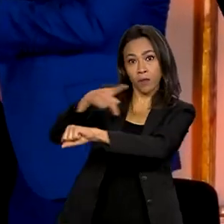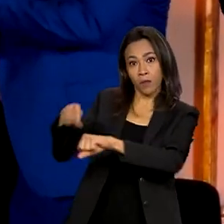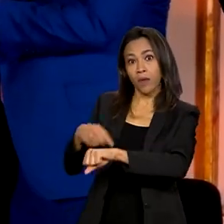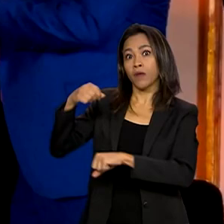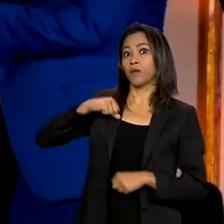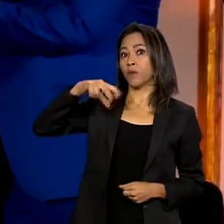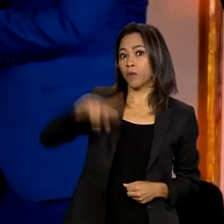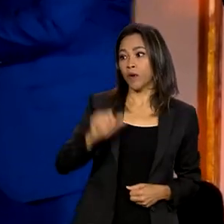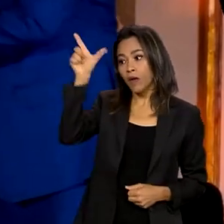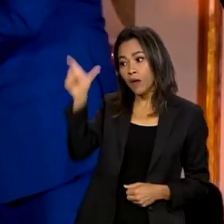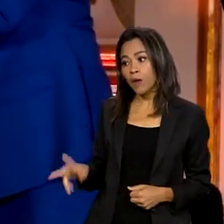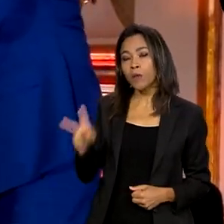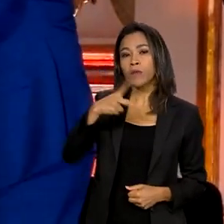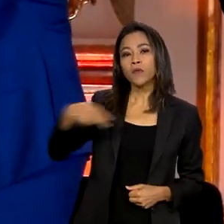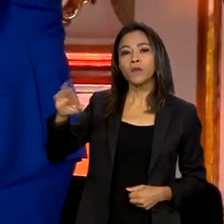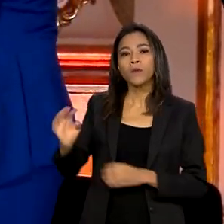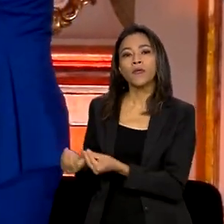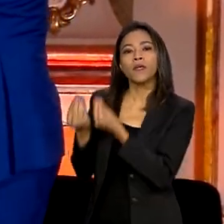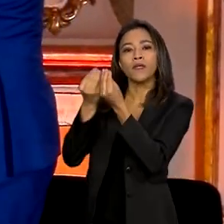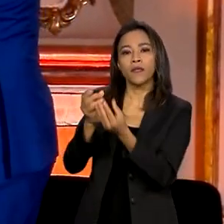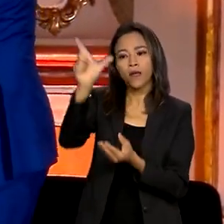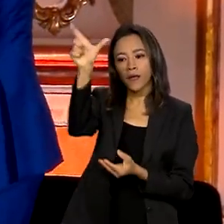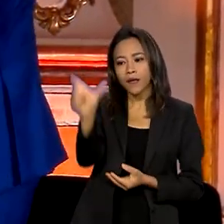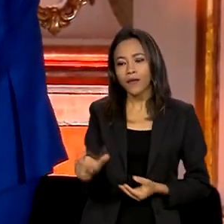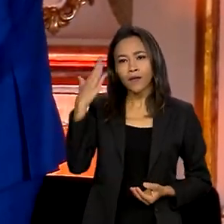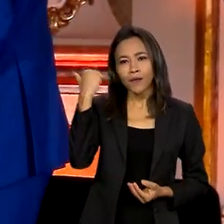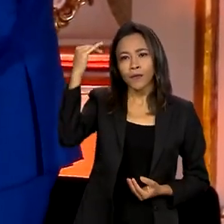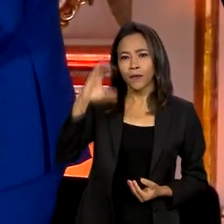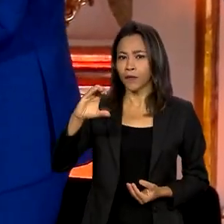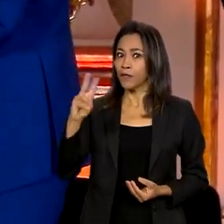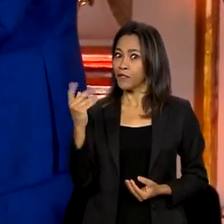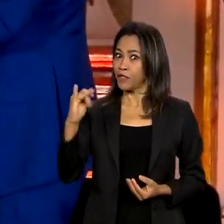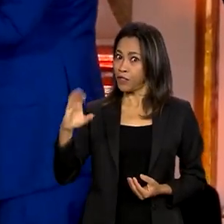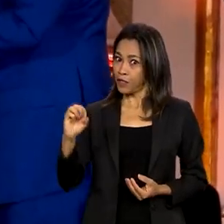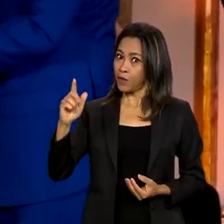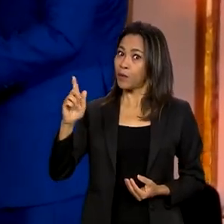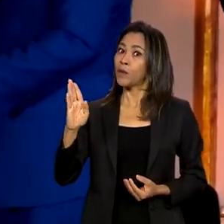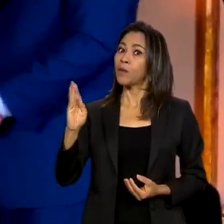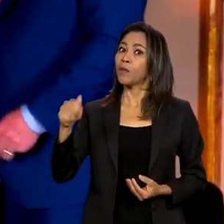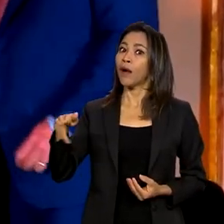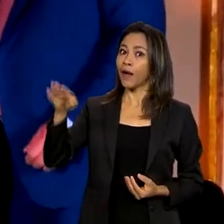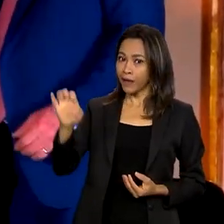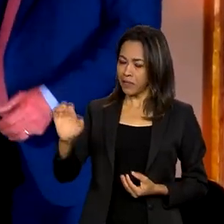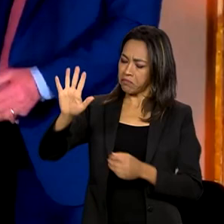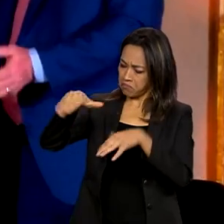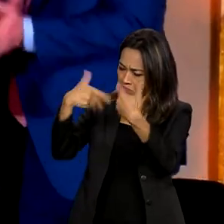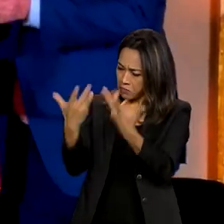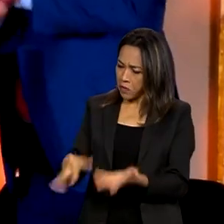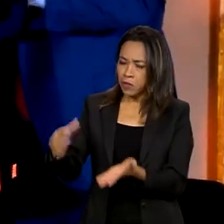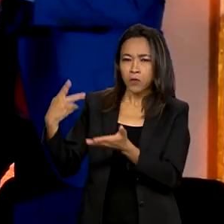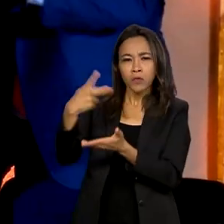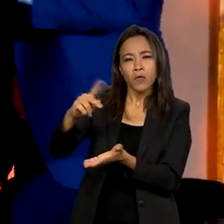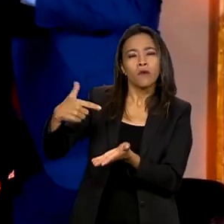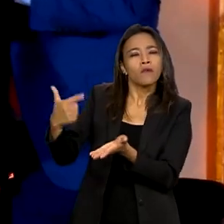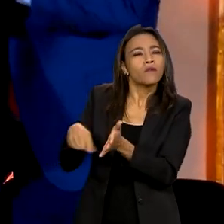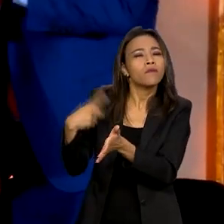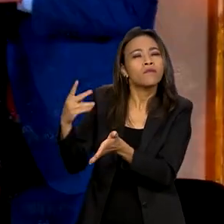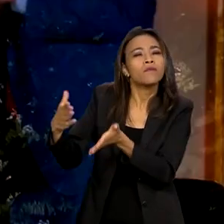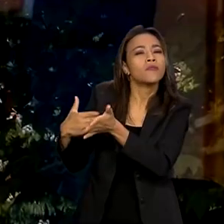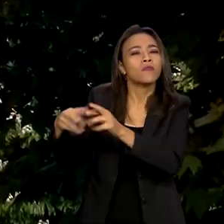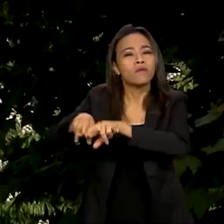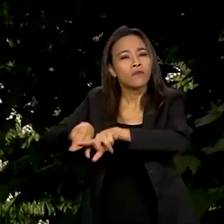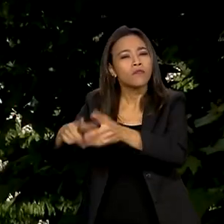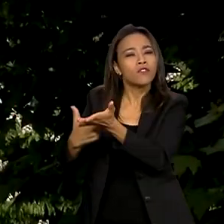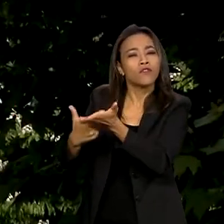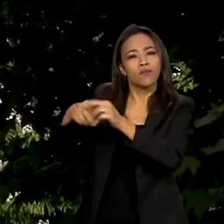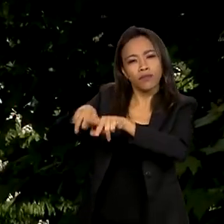Portugal, o presidente Lula entrega a Chico Buarque o prêmio Camões, que reconhece o papel do artista para países de língua portuguesa.